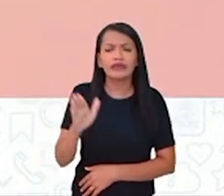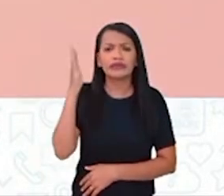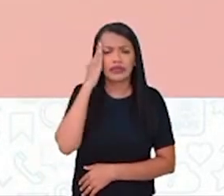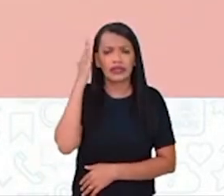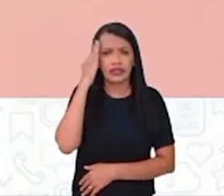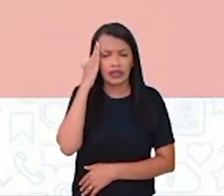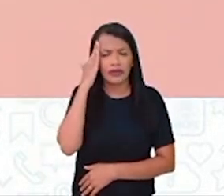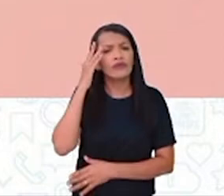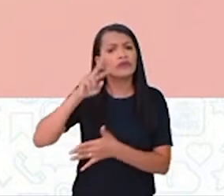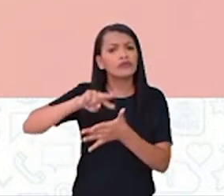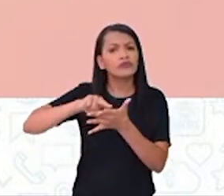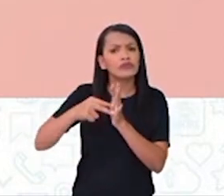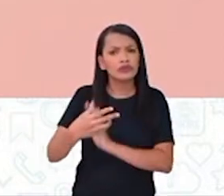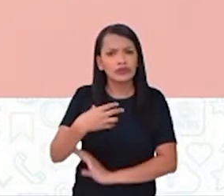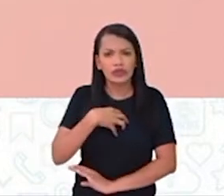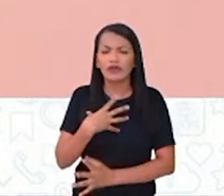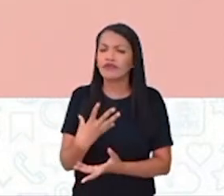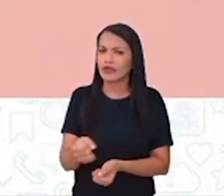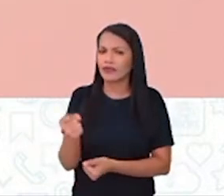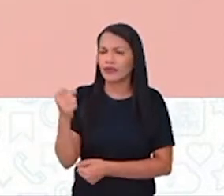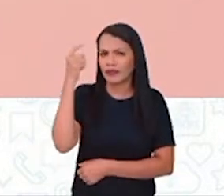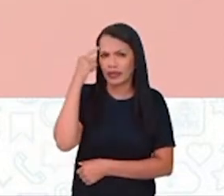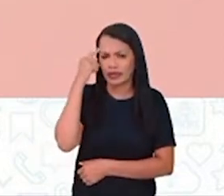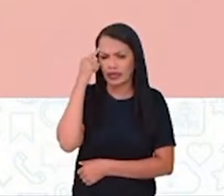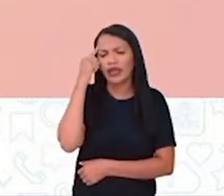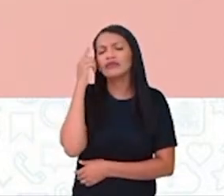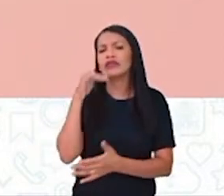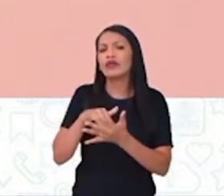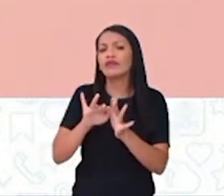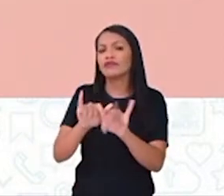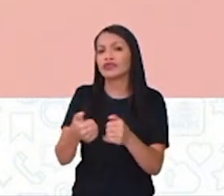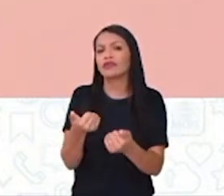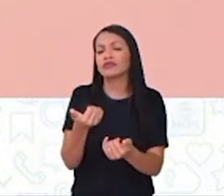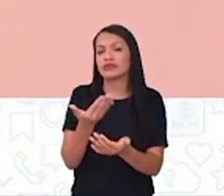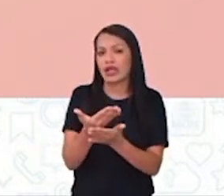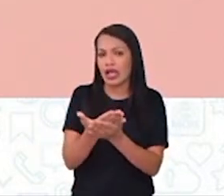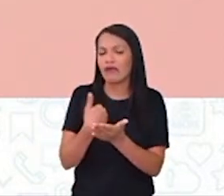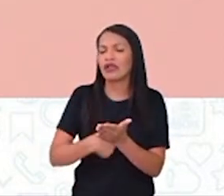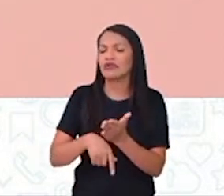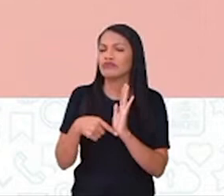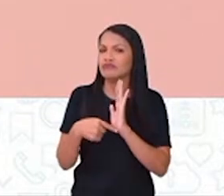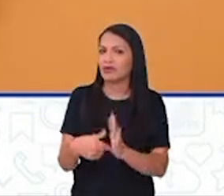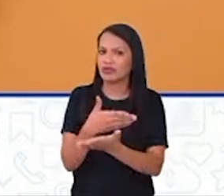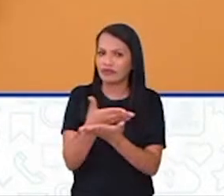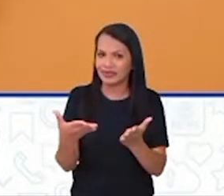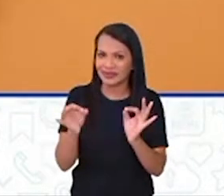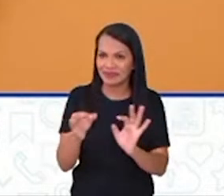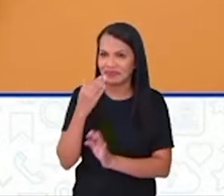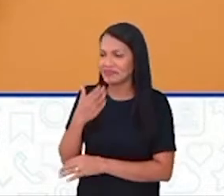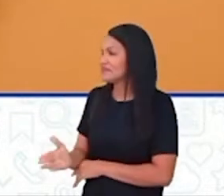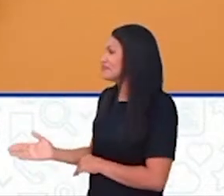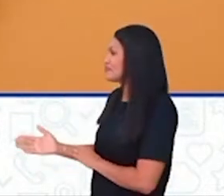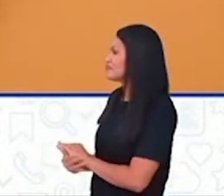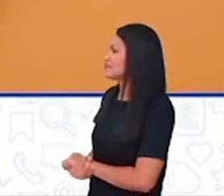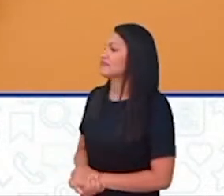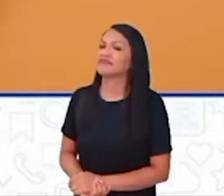Ó, vão pensando que daqui para o final da aula a gente volta e eu mostro as minhas escolhas, tá certo?